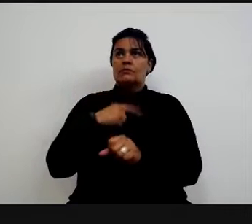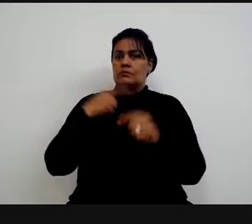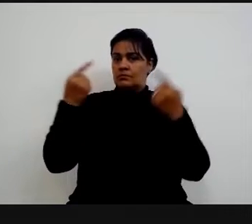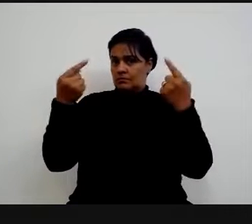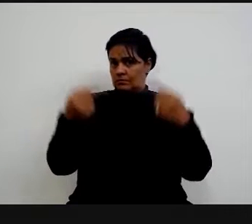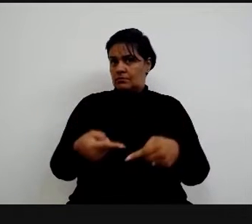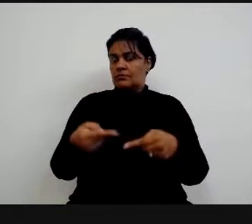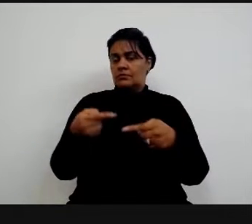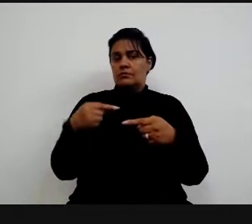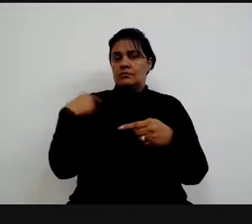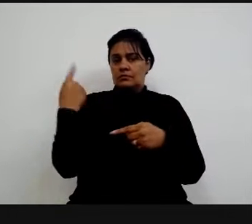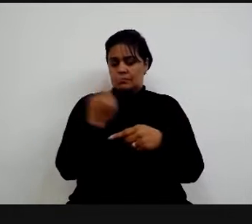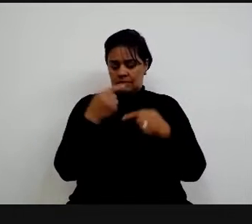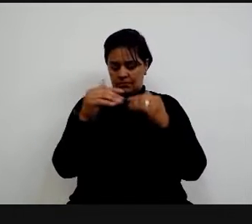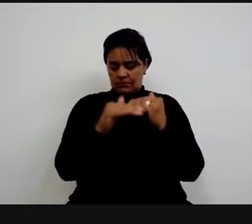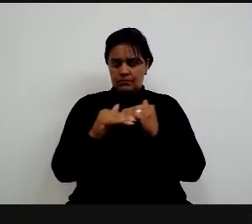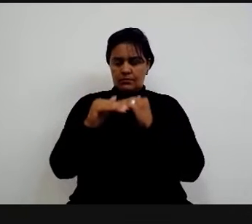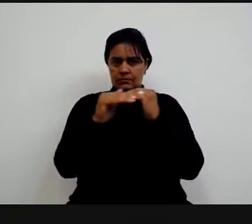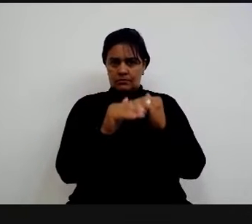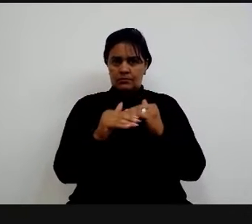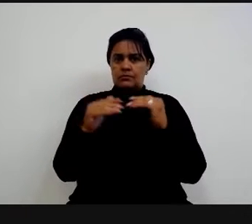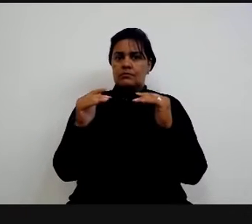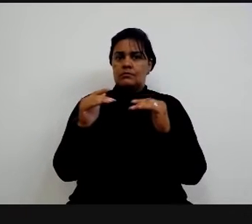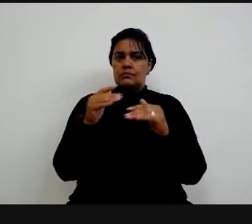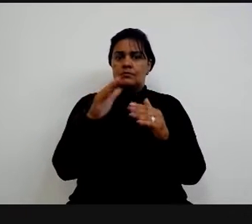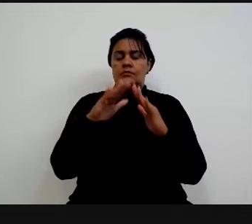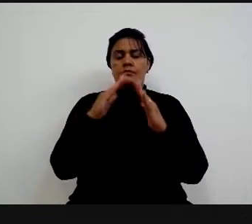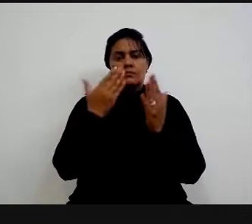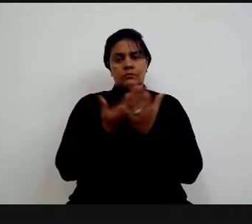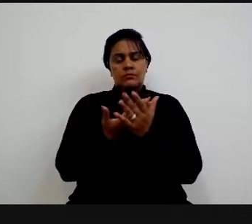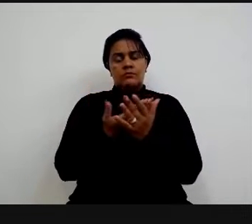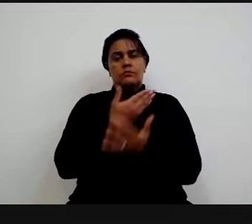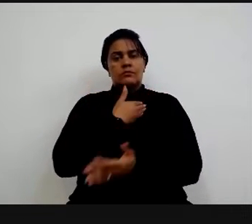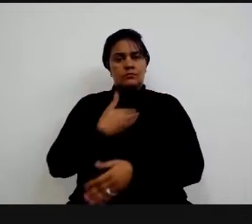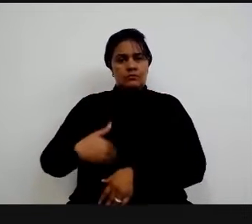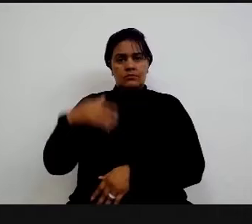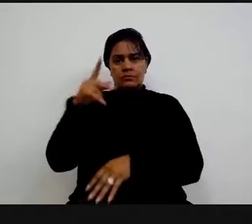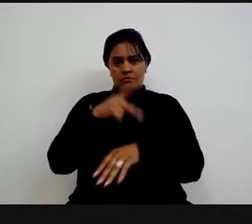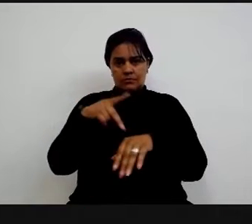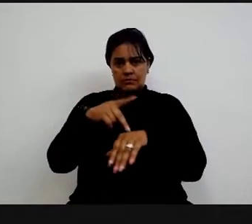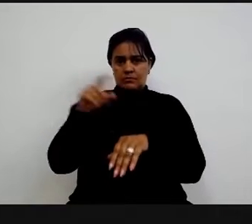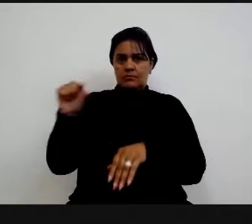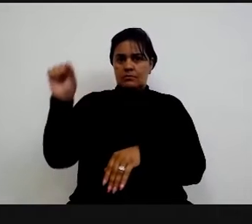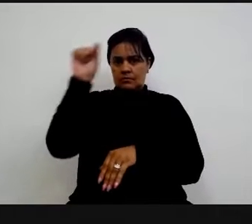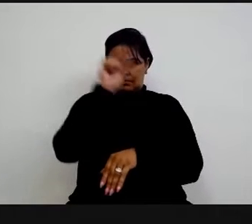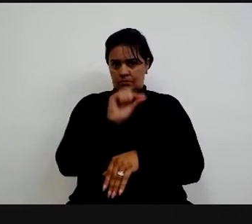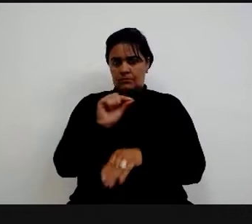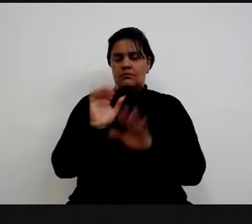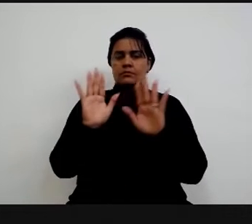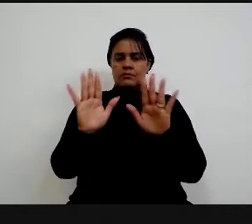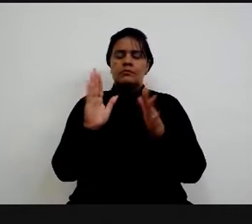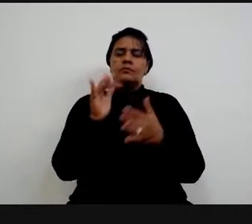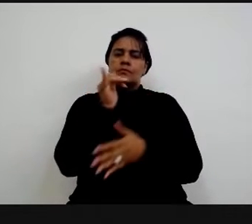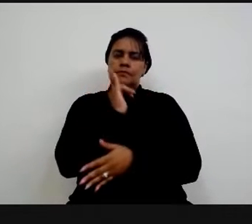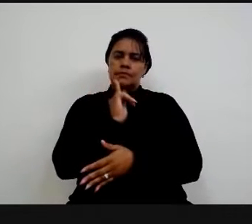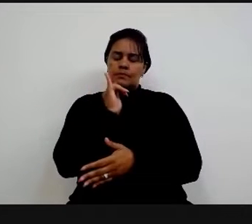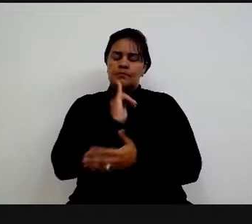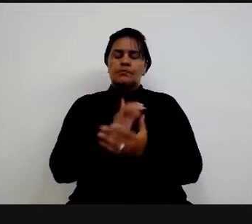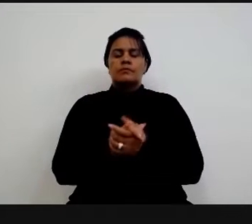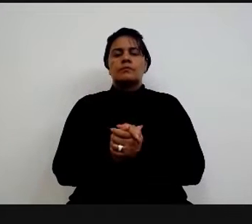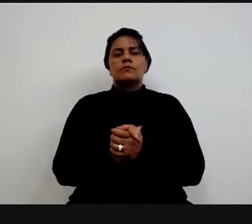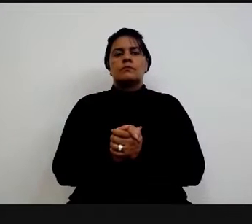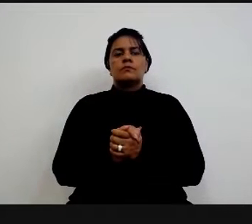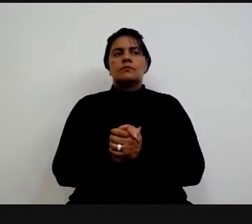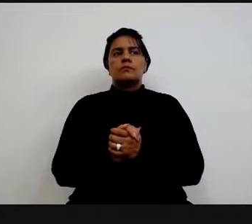são comuns às escolas de governo do país. E aí eu cito alguns que são relevantes. Por exemplo,